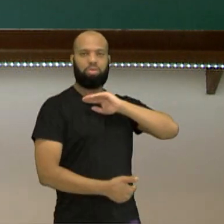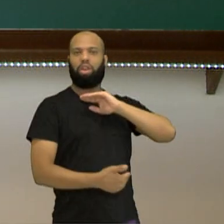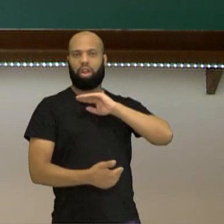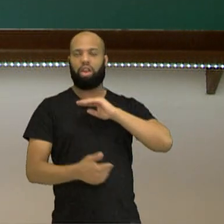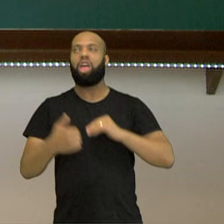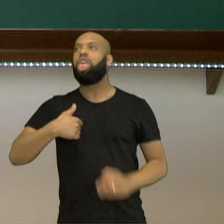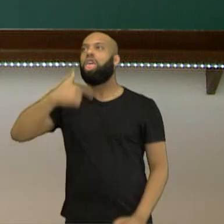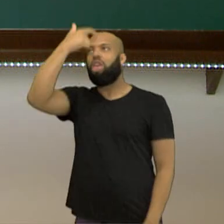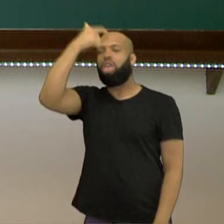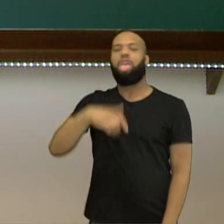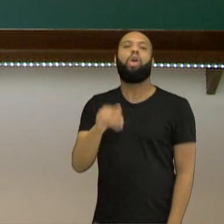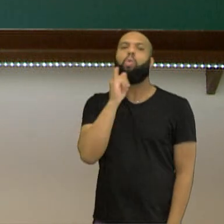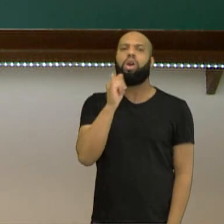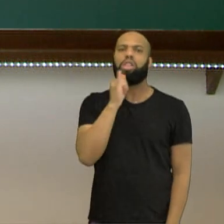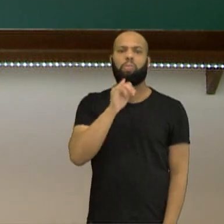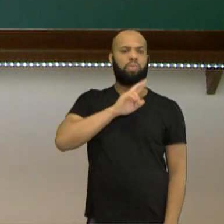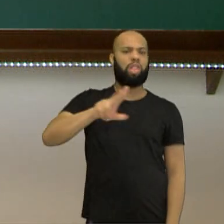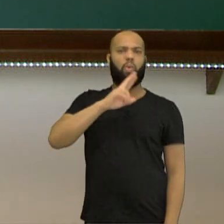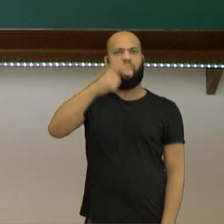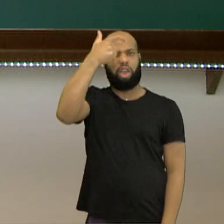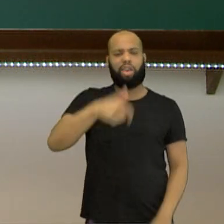ela falou. Ela demonstrou